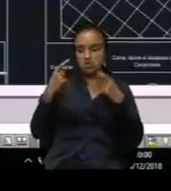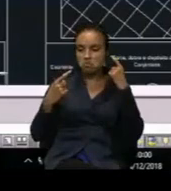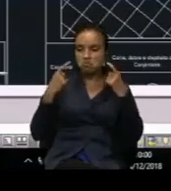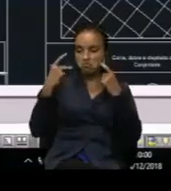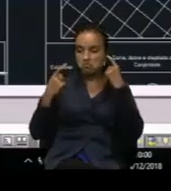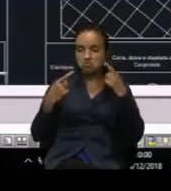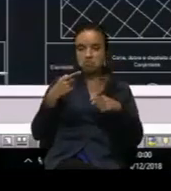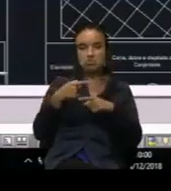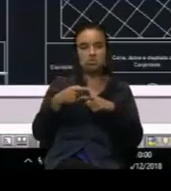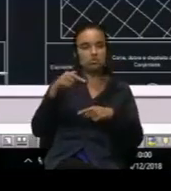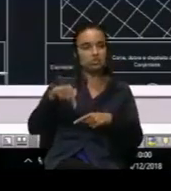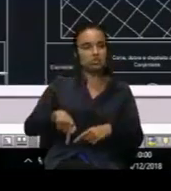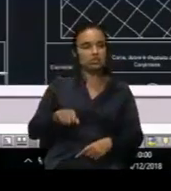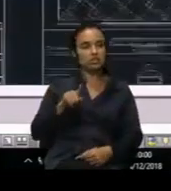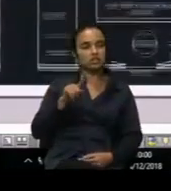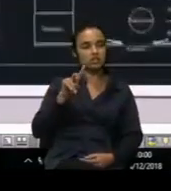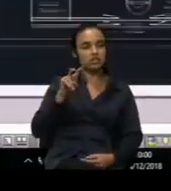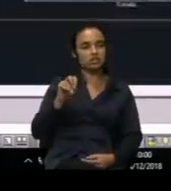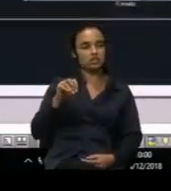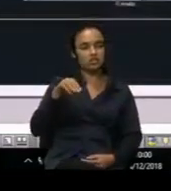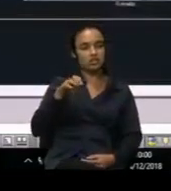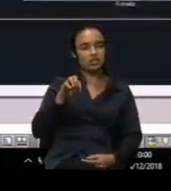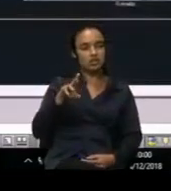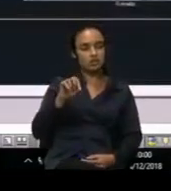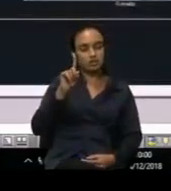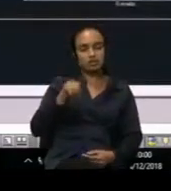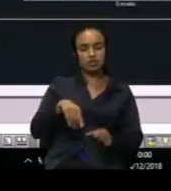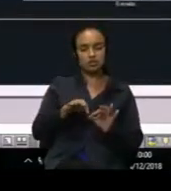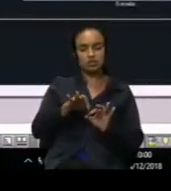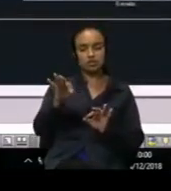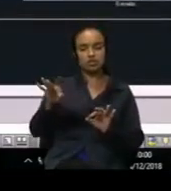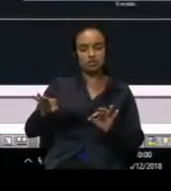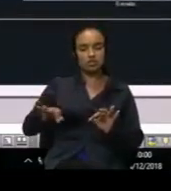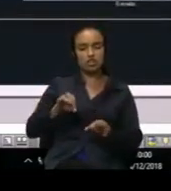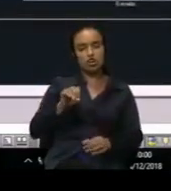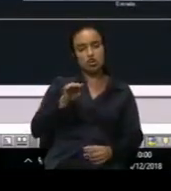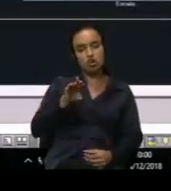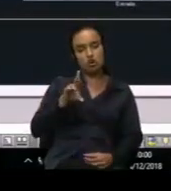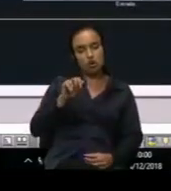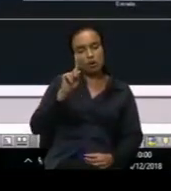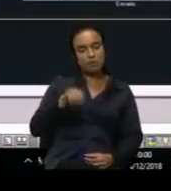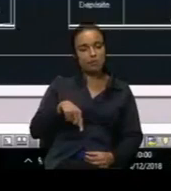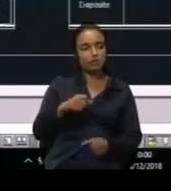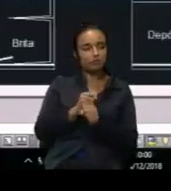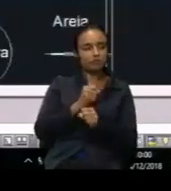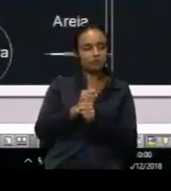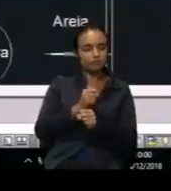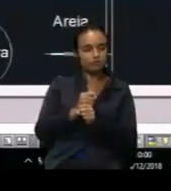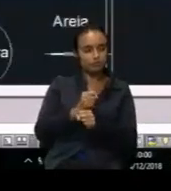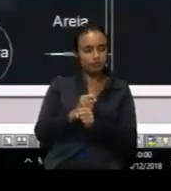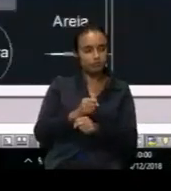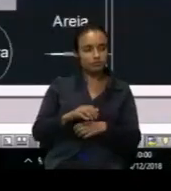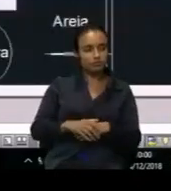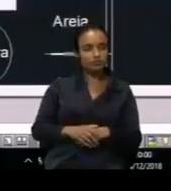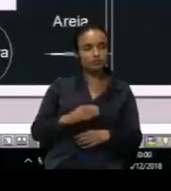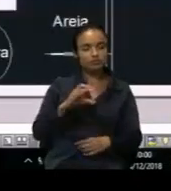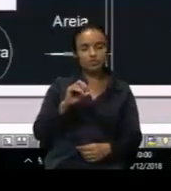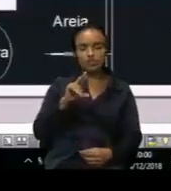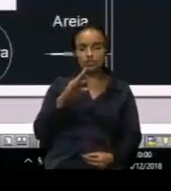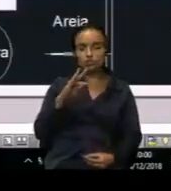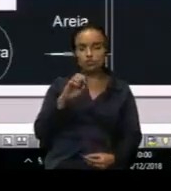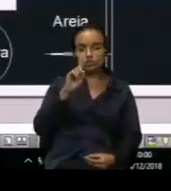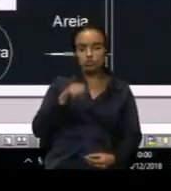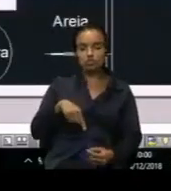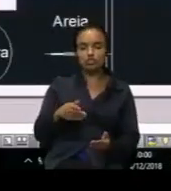porque não vai dar 150 metros de distância do local da obra. O que mais? Corte e dobra de